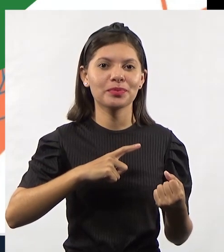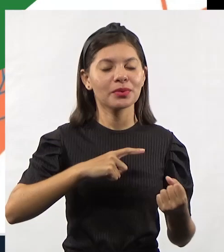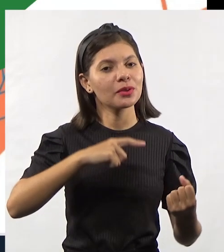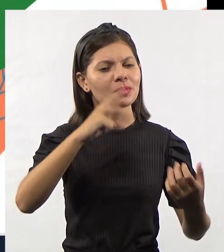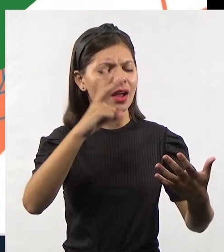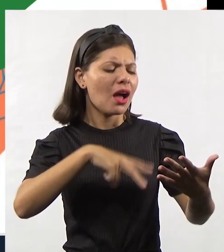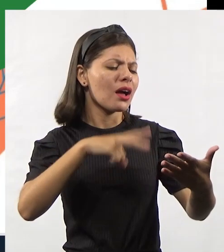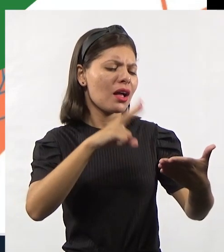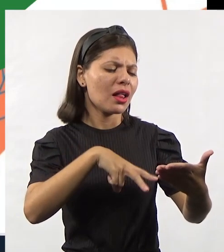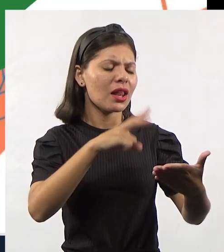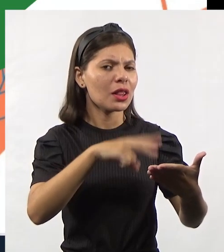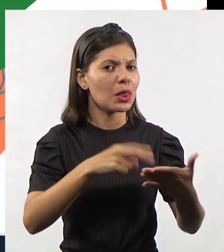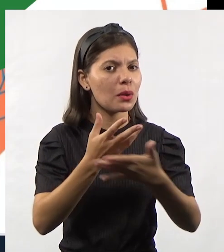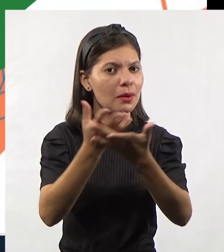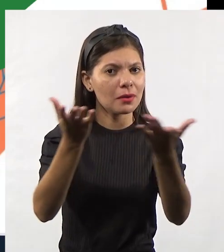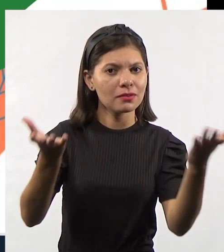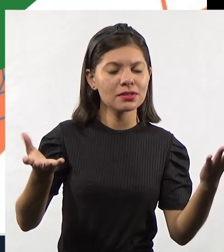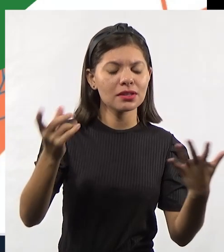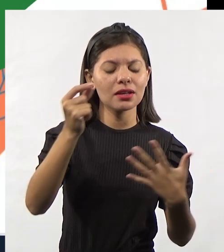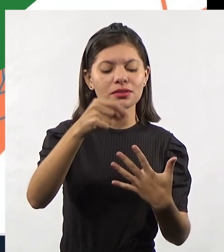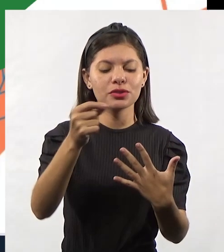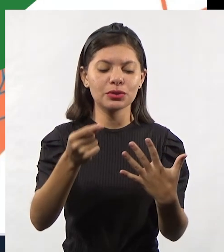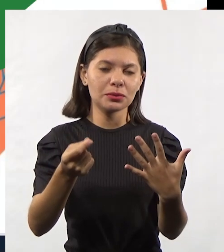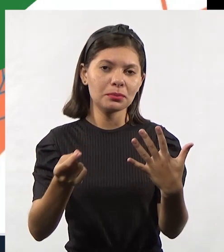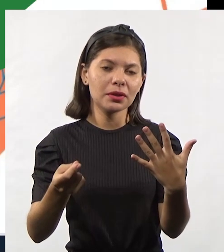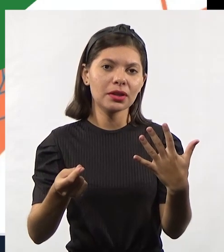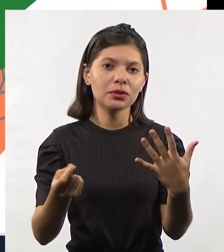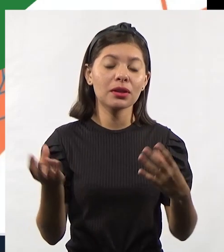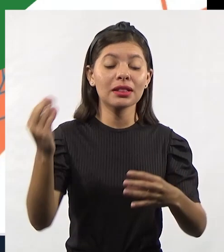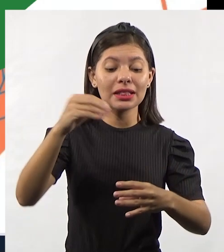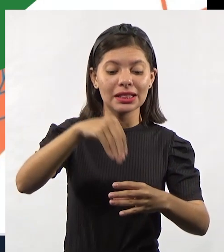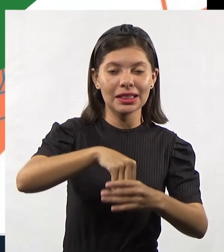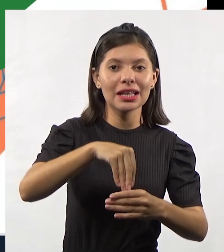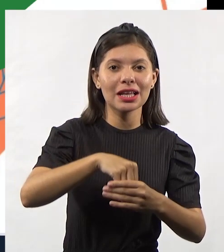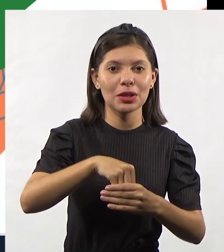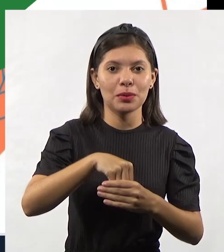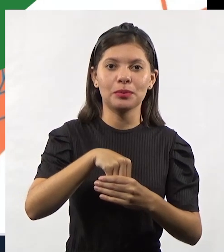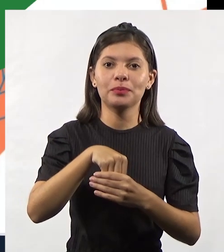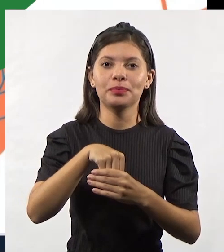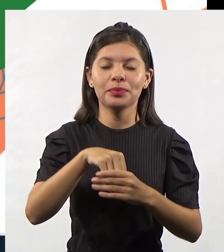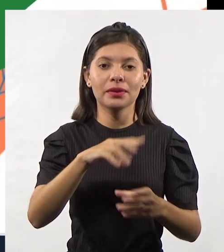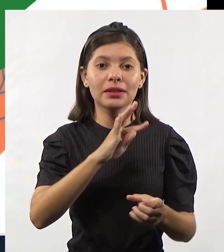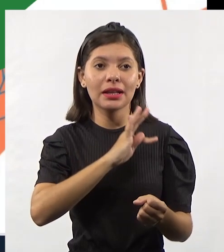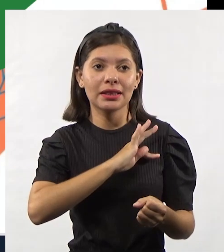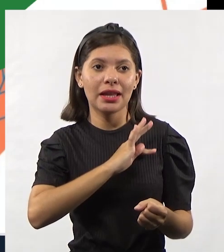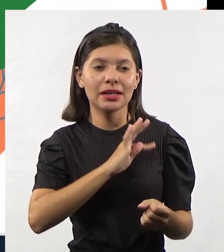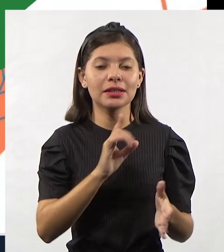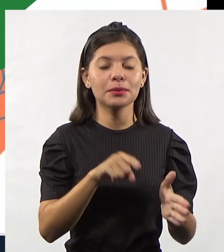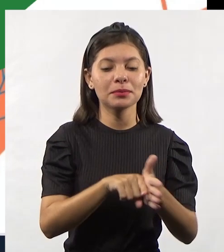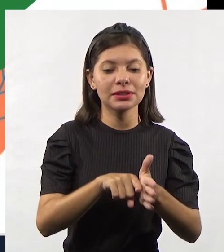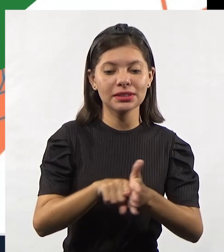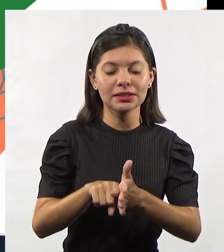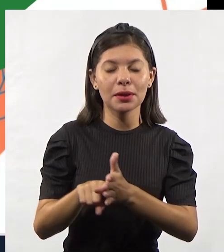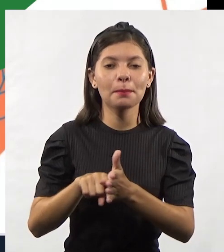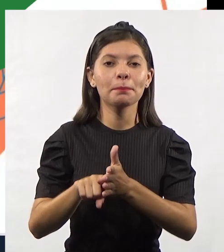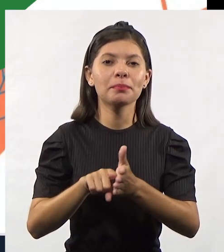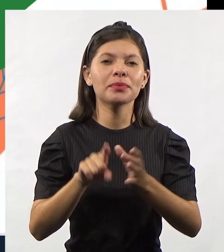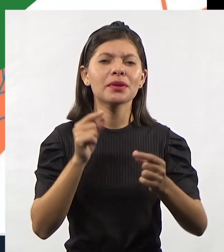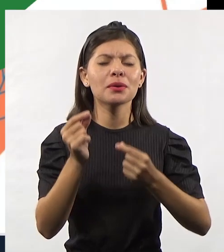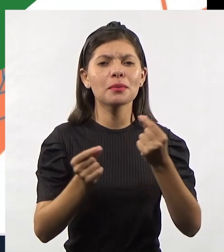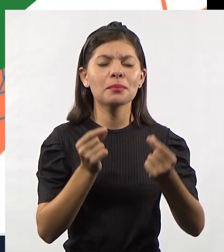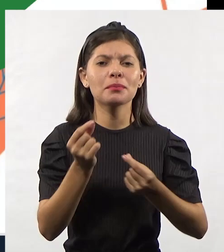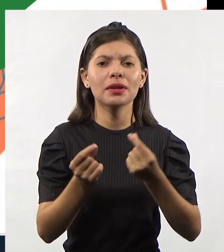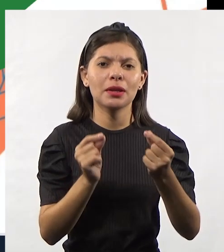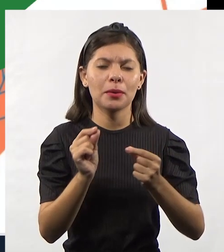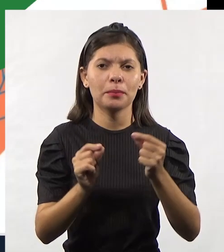vou fazer uma leitura uma panorâmica dos instrumentos que eles estão dentro das técnicas de pesquisa então o instrumento é